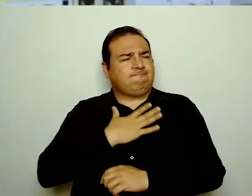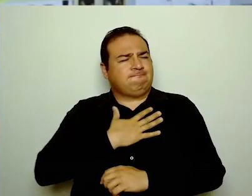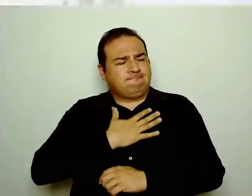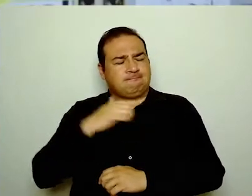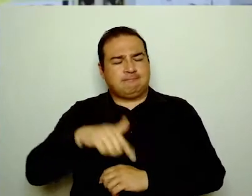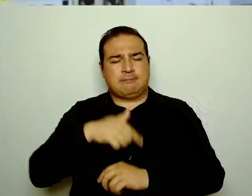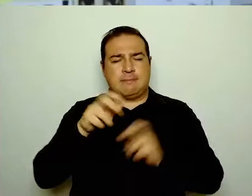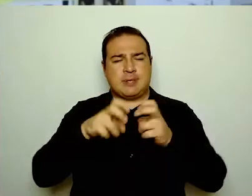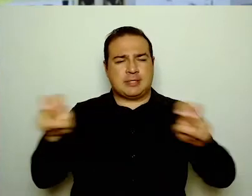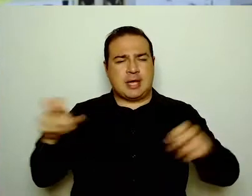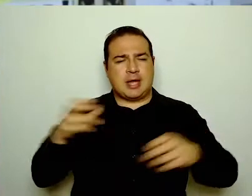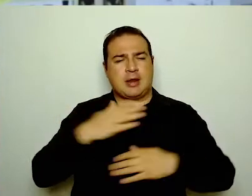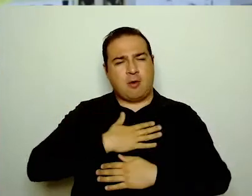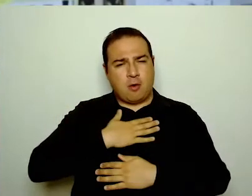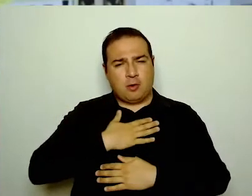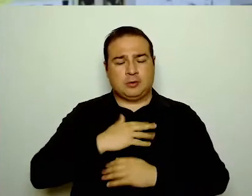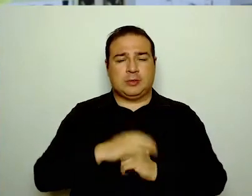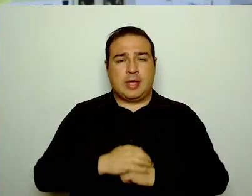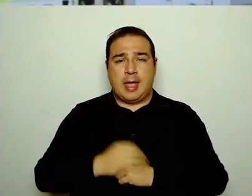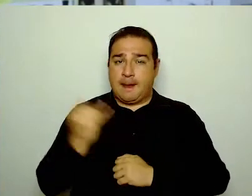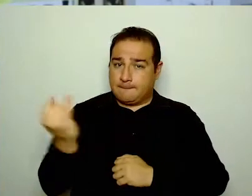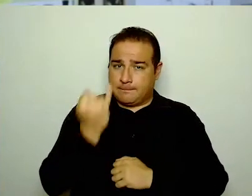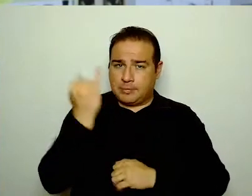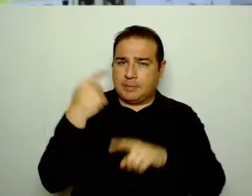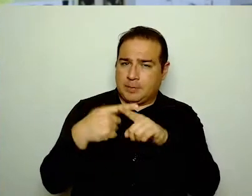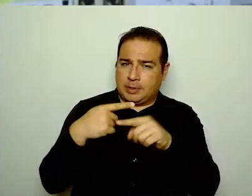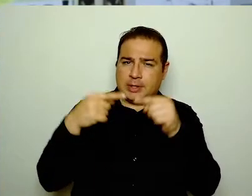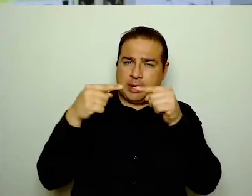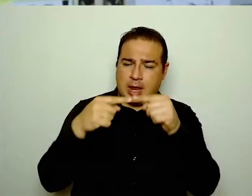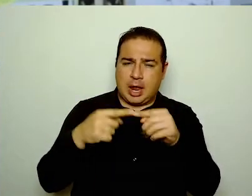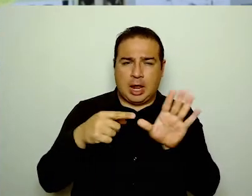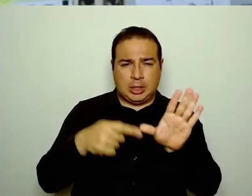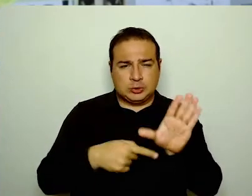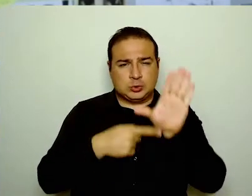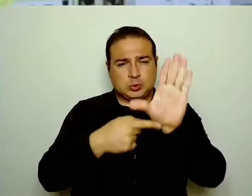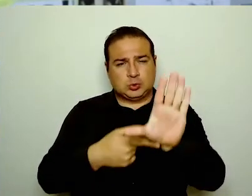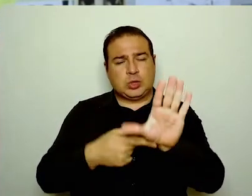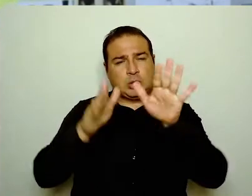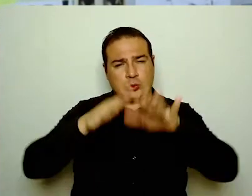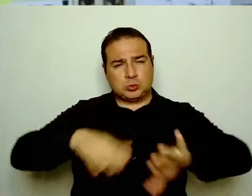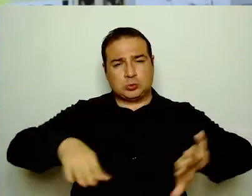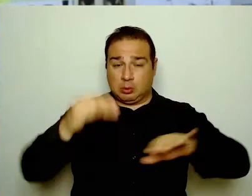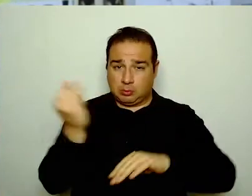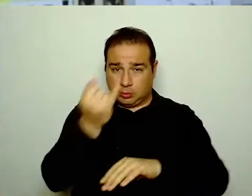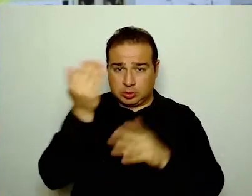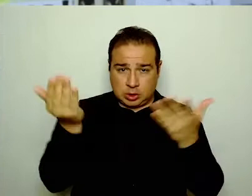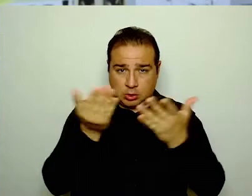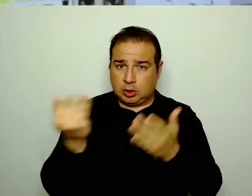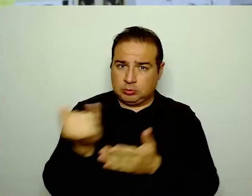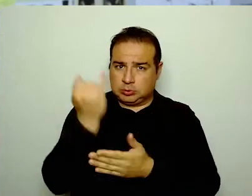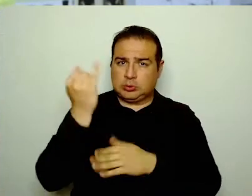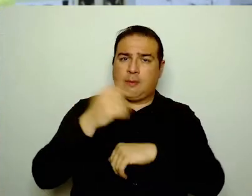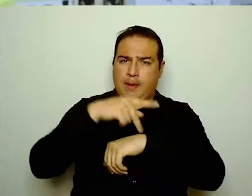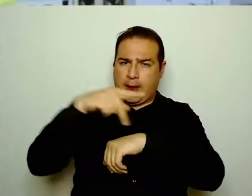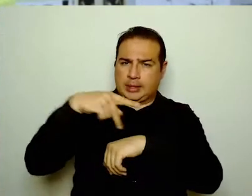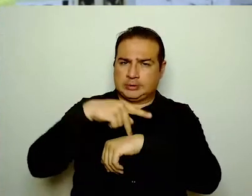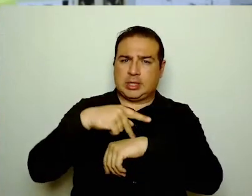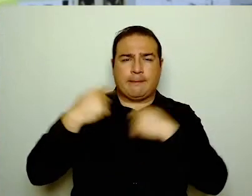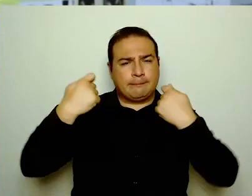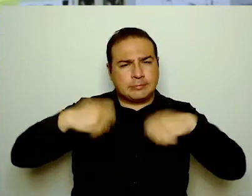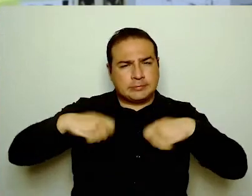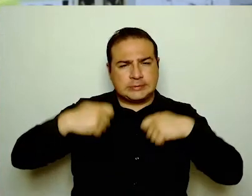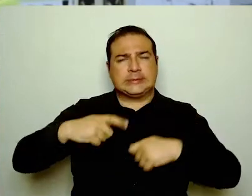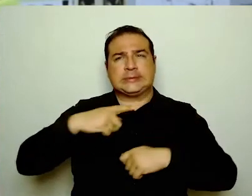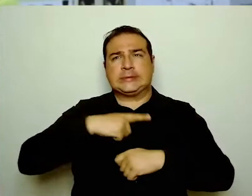muito carinho. A função de mesário ela é muito importante porque ela ajuda nesse momento crucial do nosso